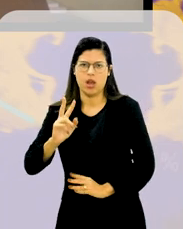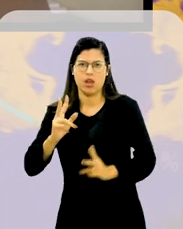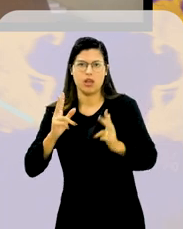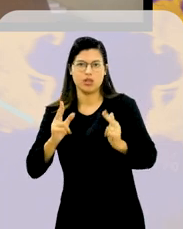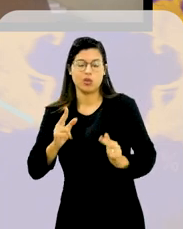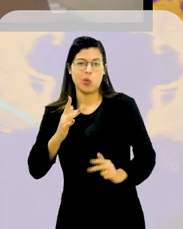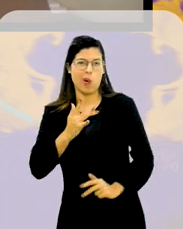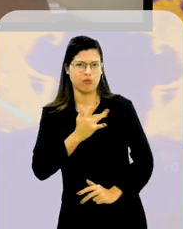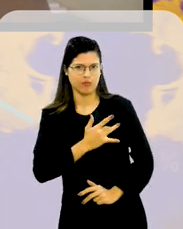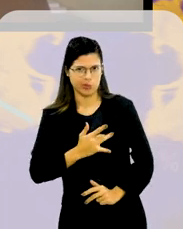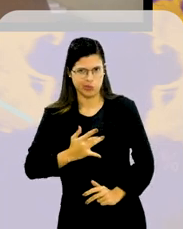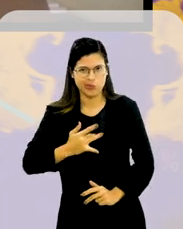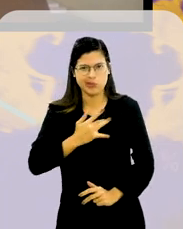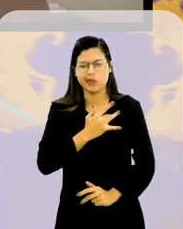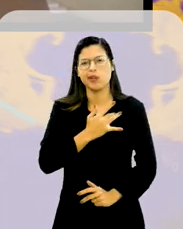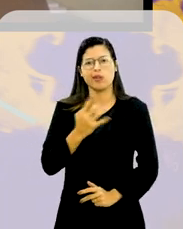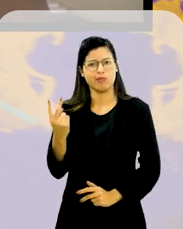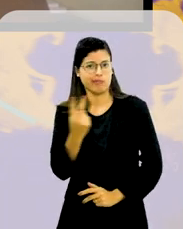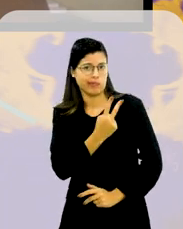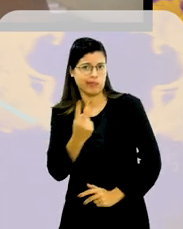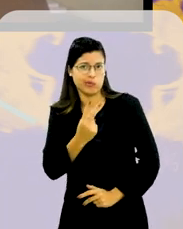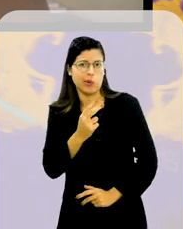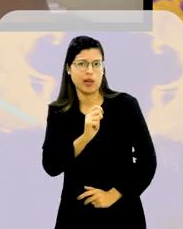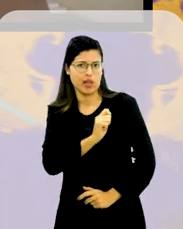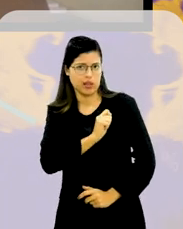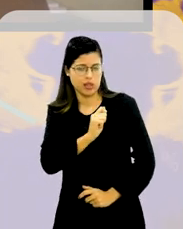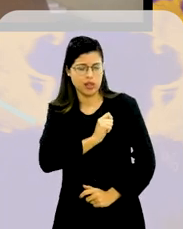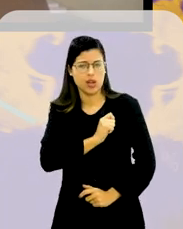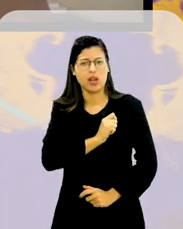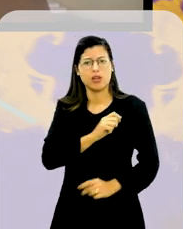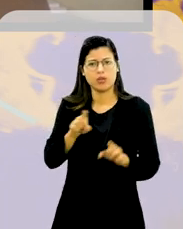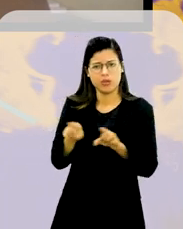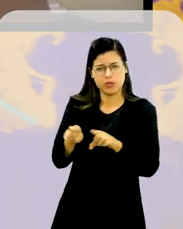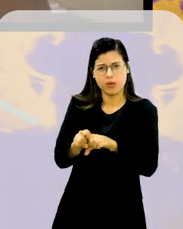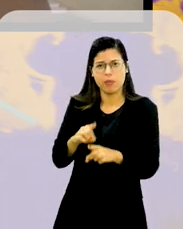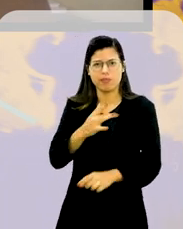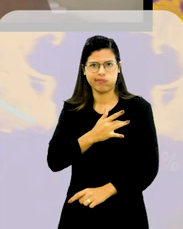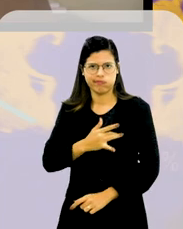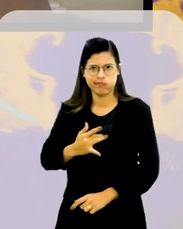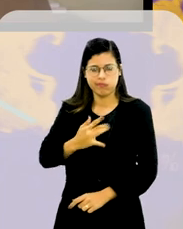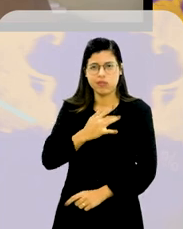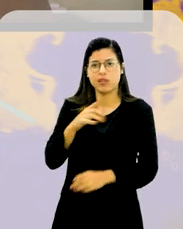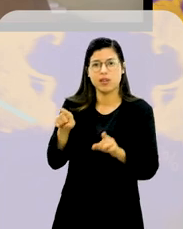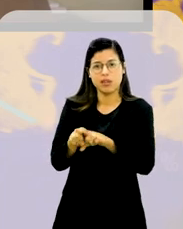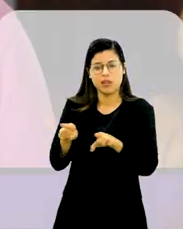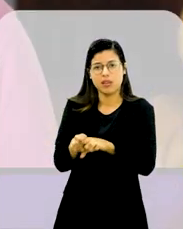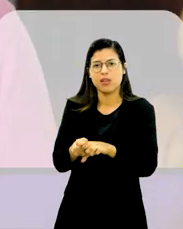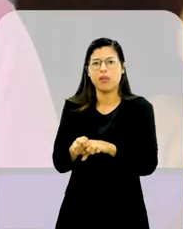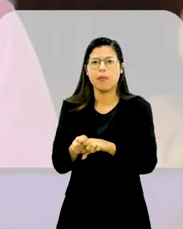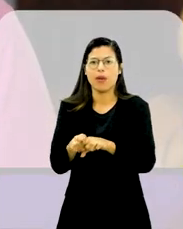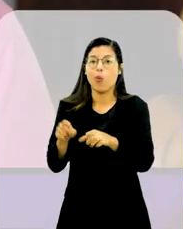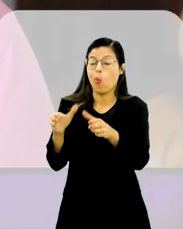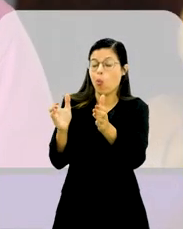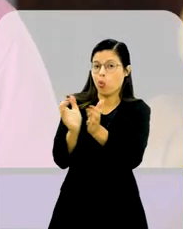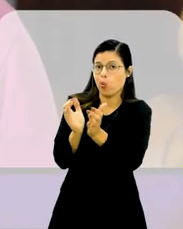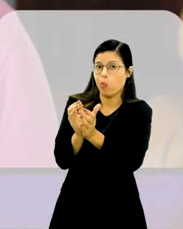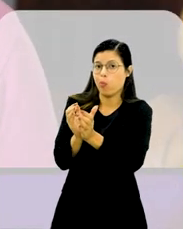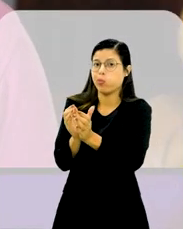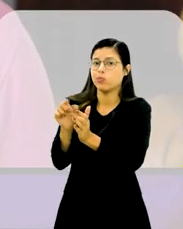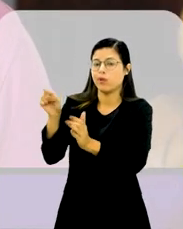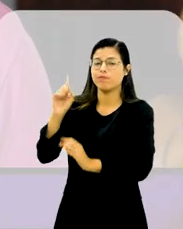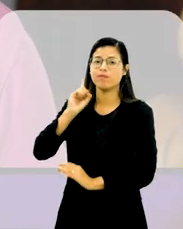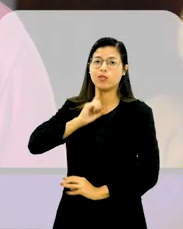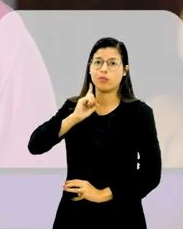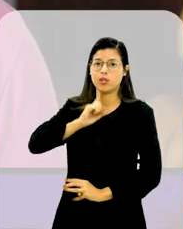deais tipo o Cruzeiro falar desses dois grandes de min Atlético e galo porque o América Mineiro também é o coelho que é o clube da Elite de